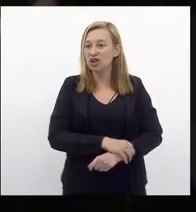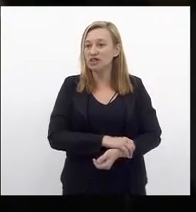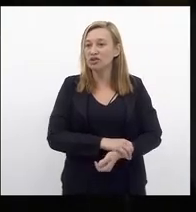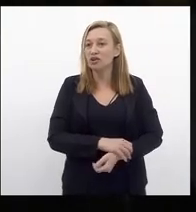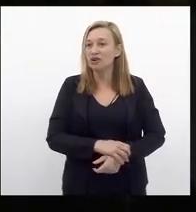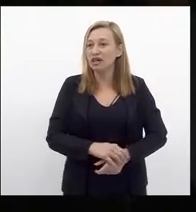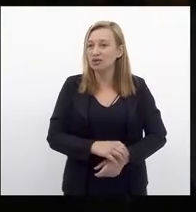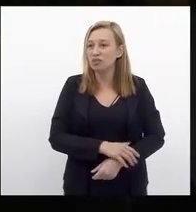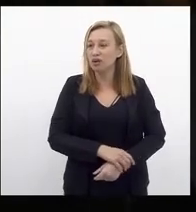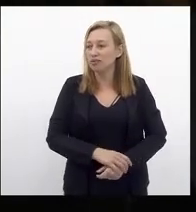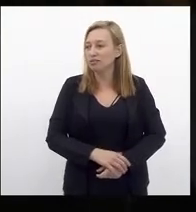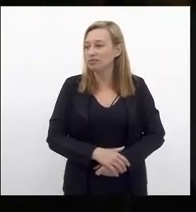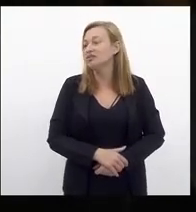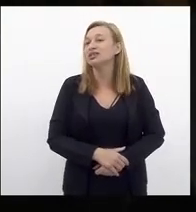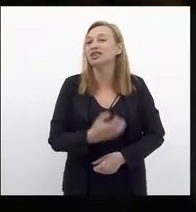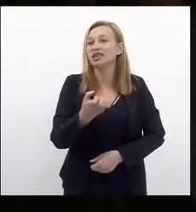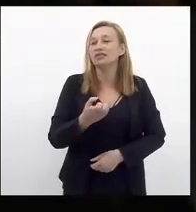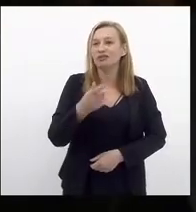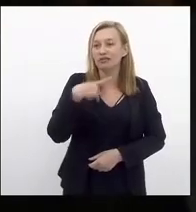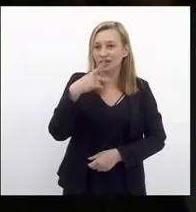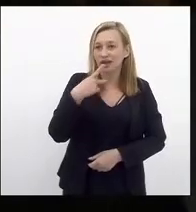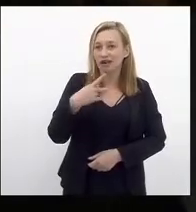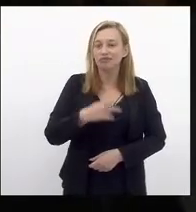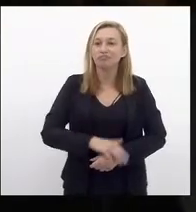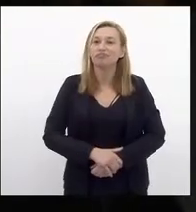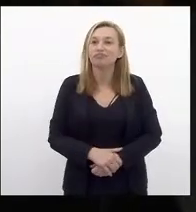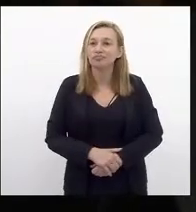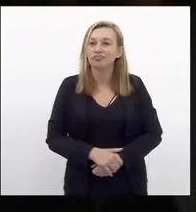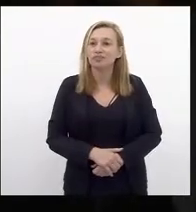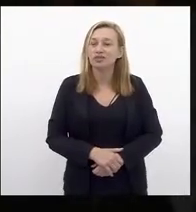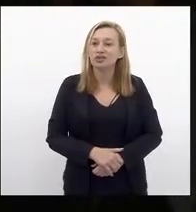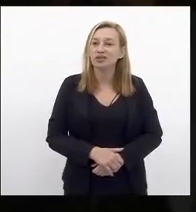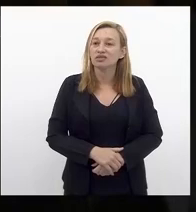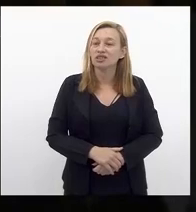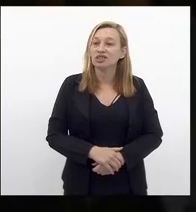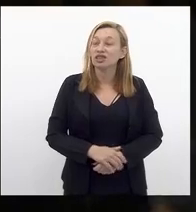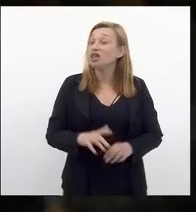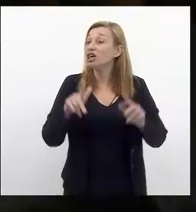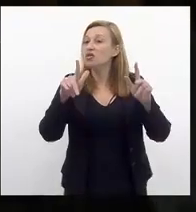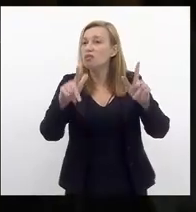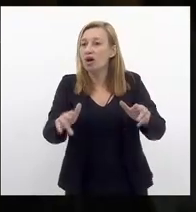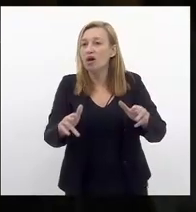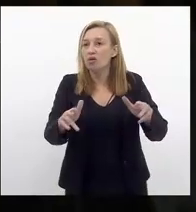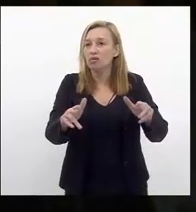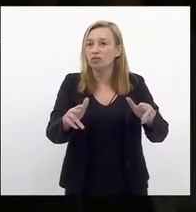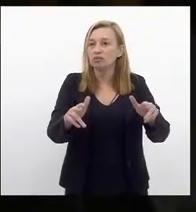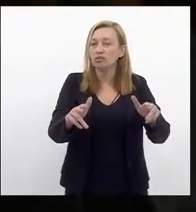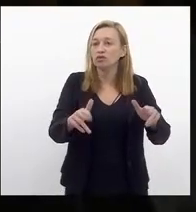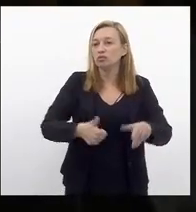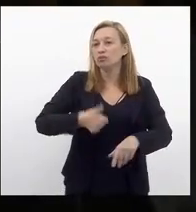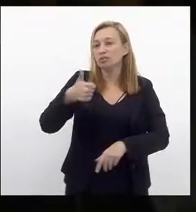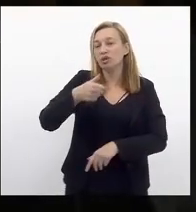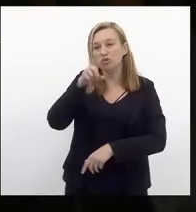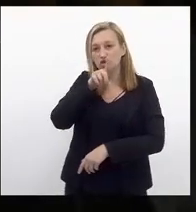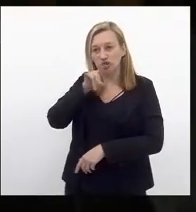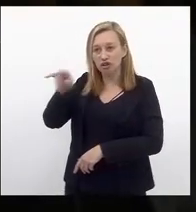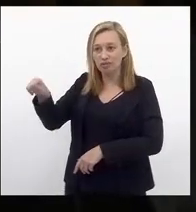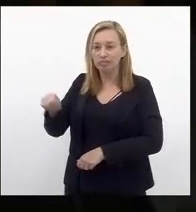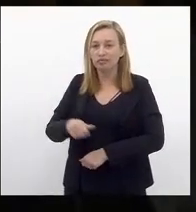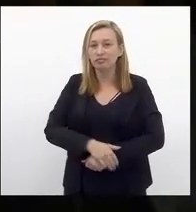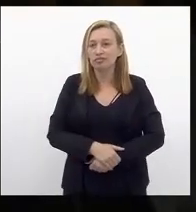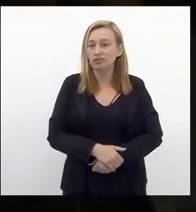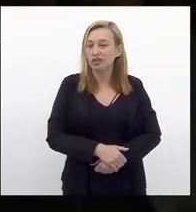em primeiro lugar dizer que eu vou fazer o mesmo discurso que eu fiz no primeiro dia